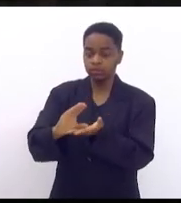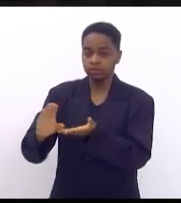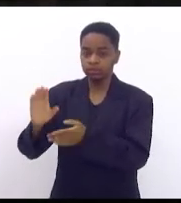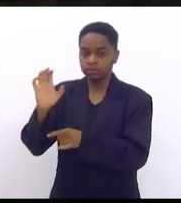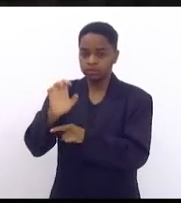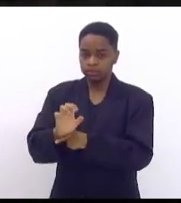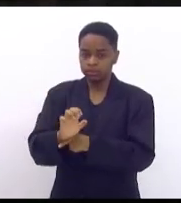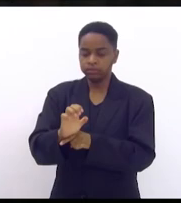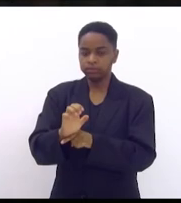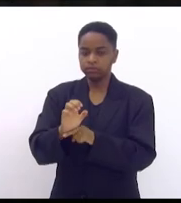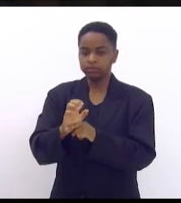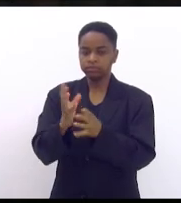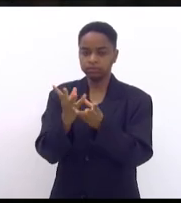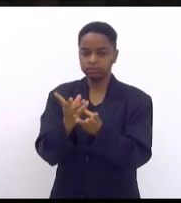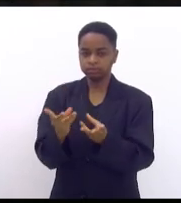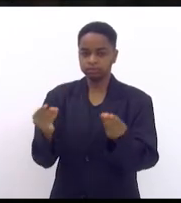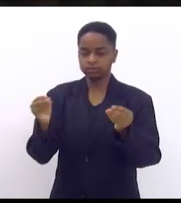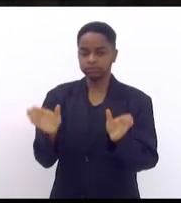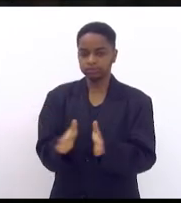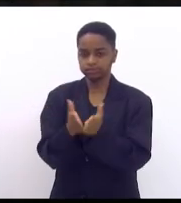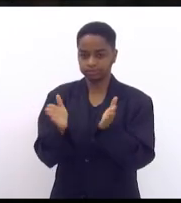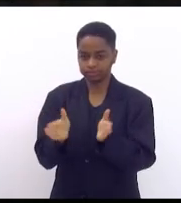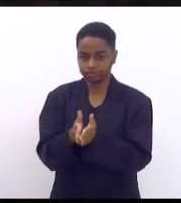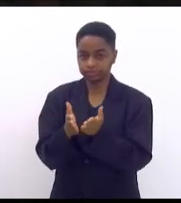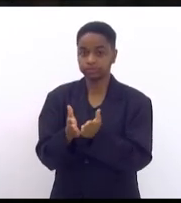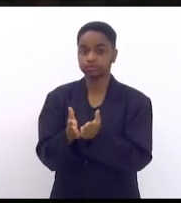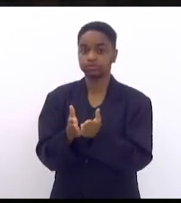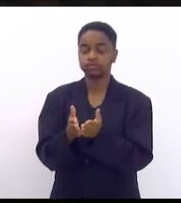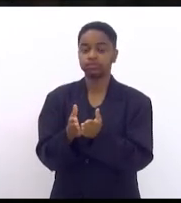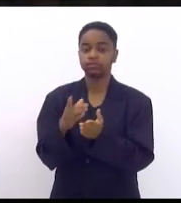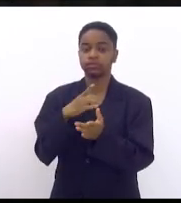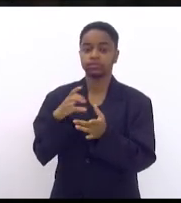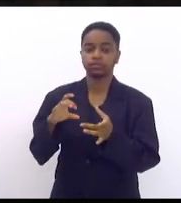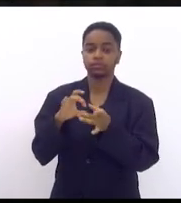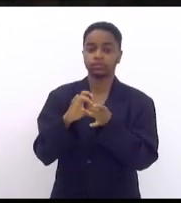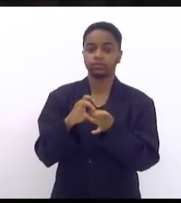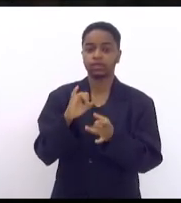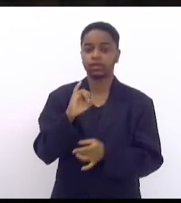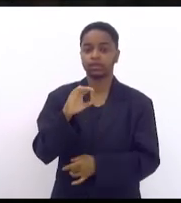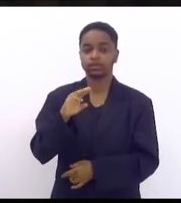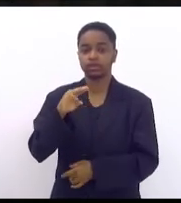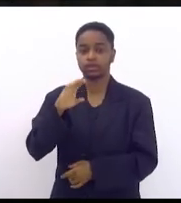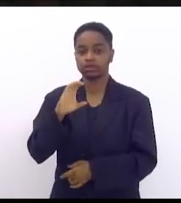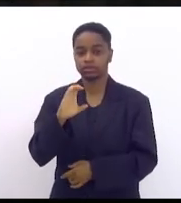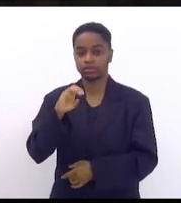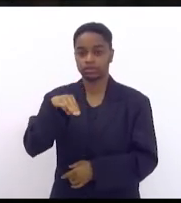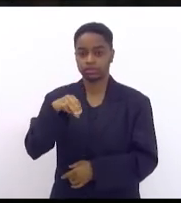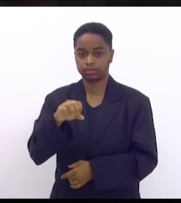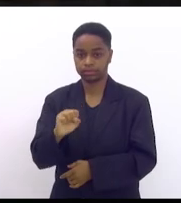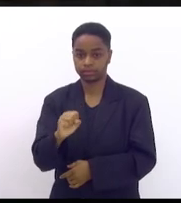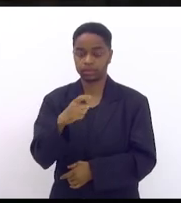que deriva de um adicional ICMS, dá praticamente